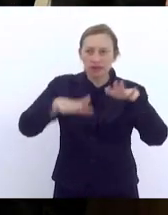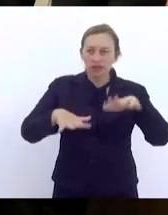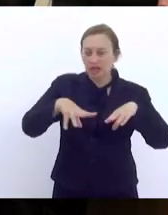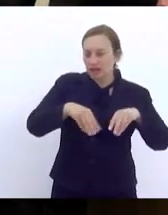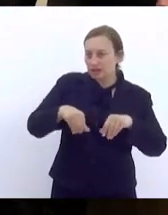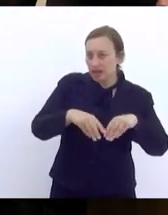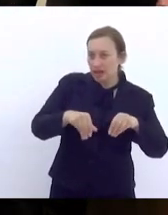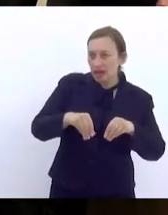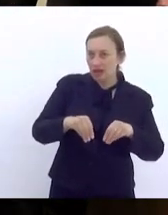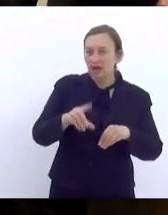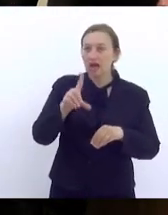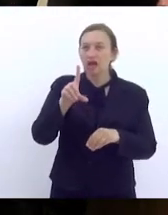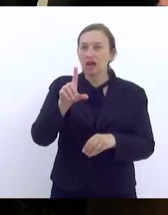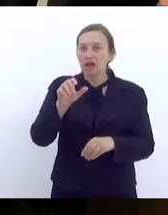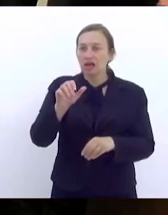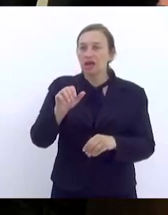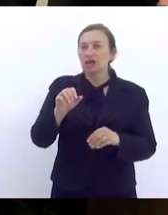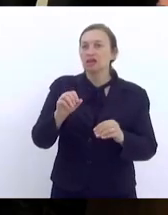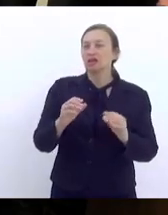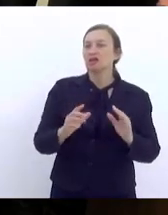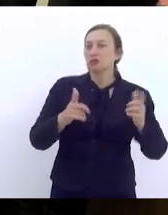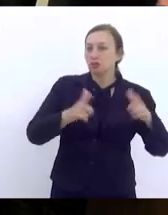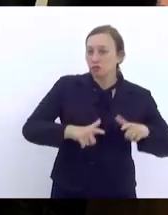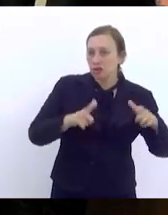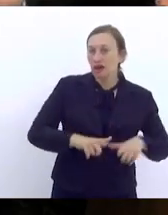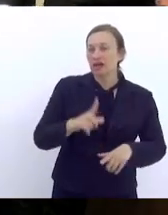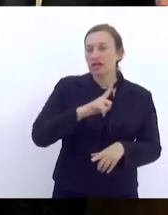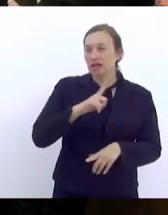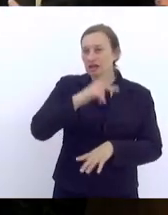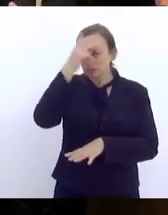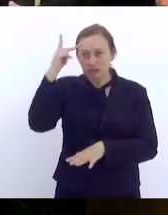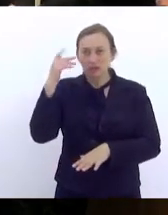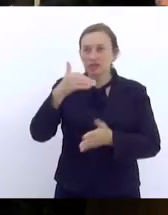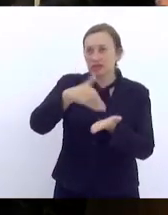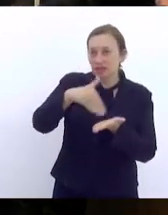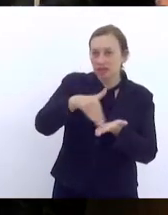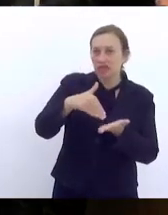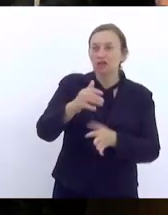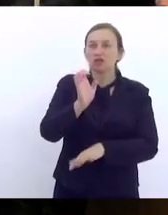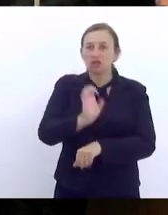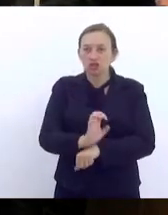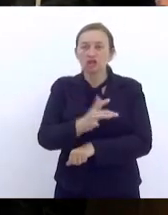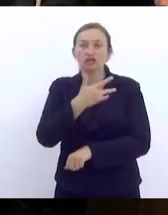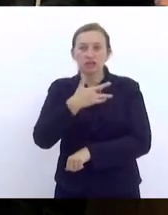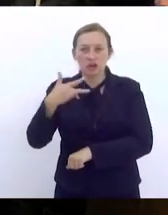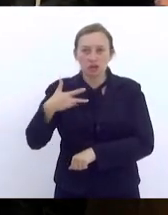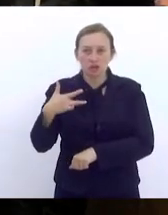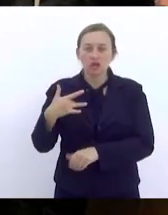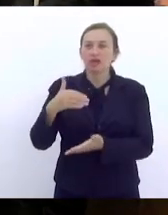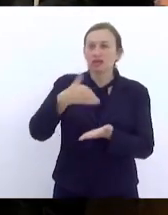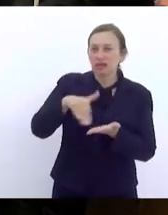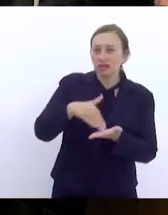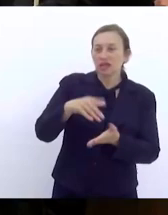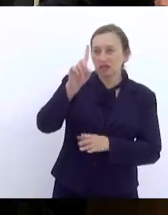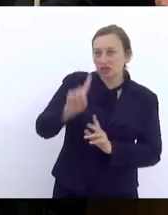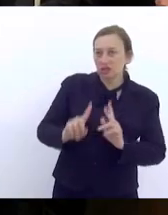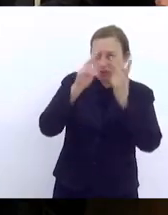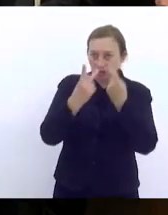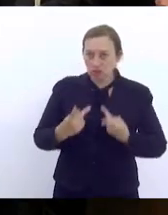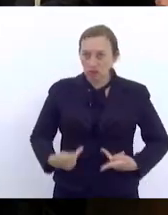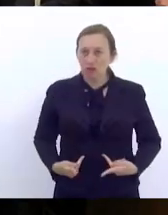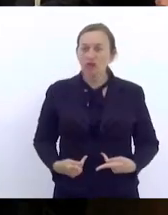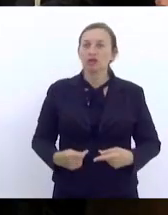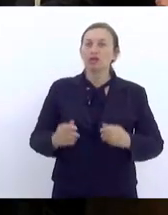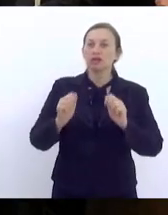da Aldeia aquelas pessoas têm então que secretaria de estado de saúde que a Secretaria de Estado de direitos humanos e assistência